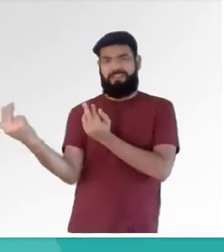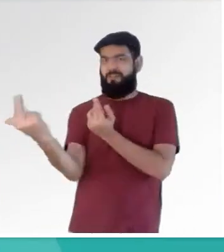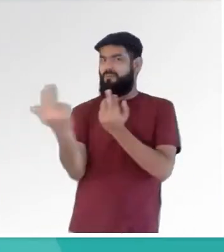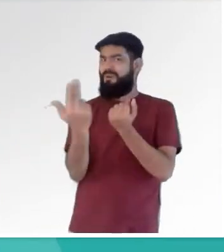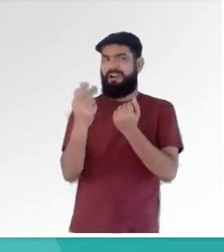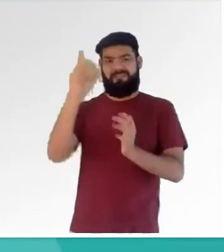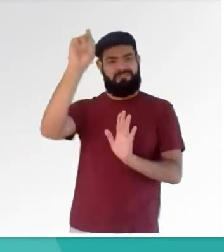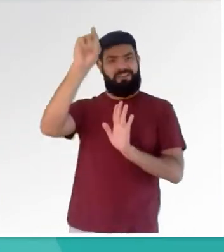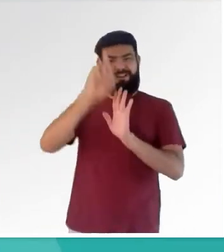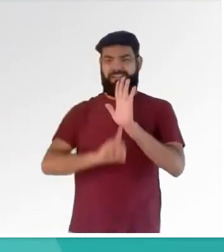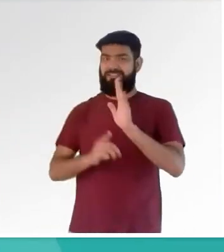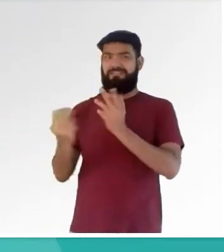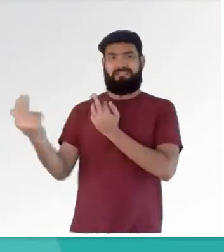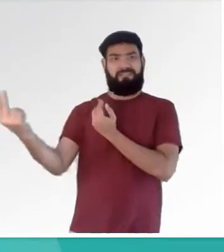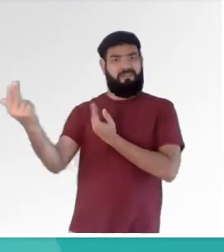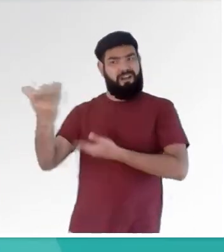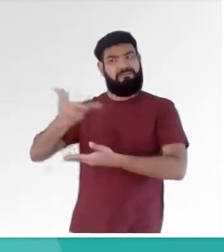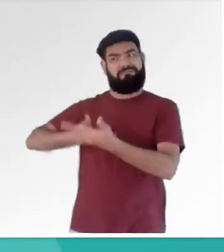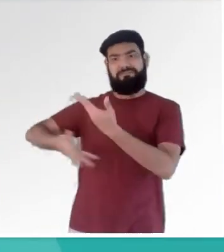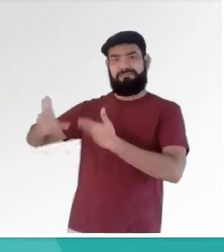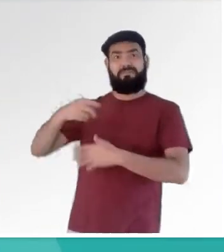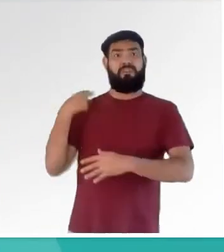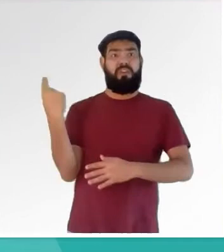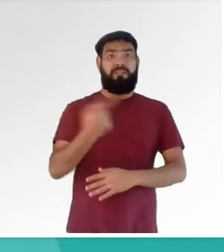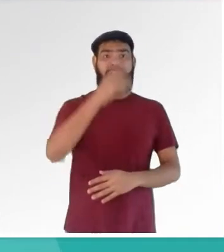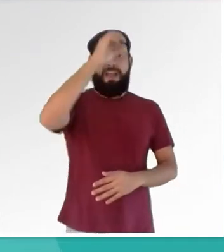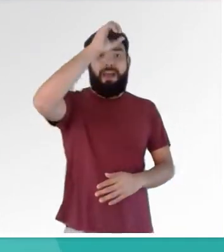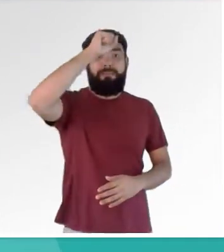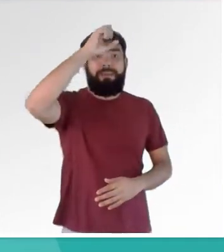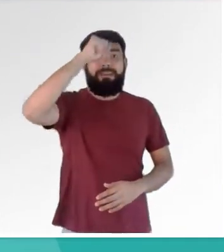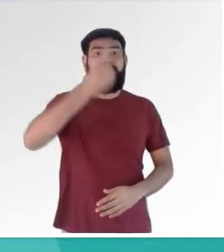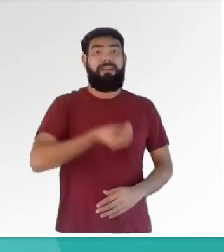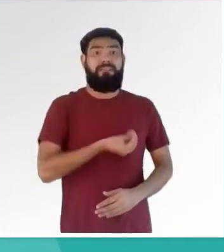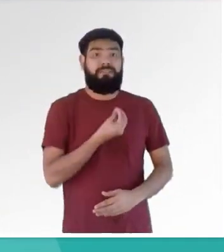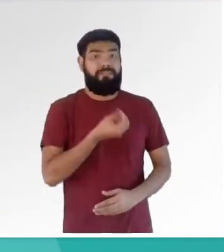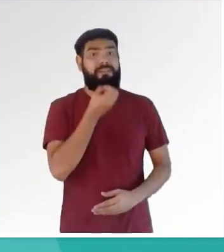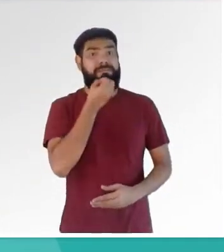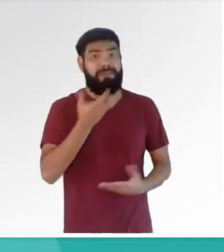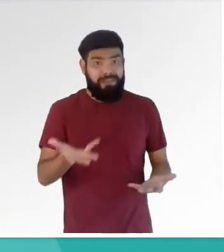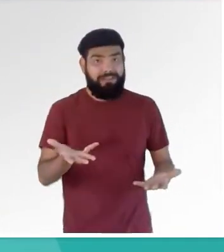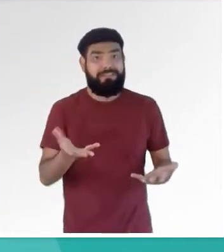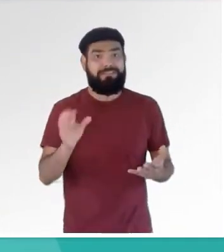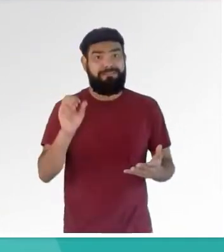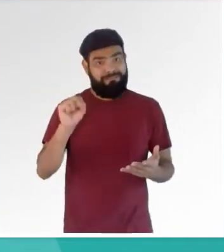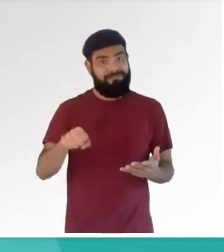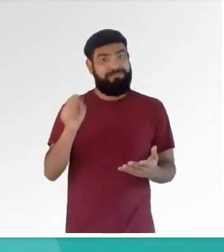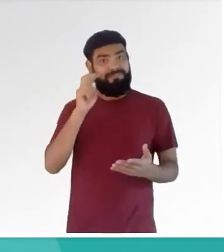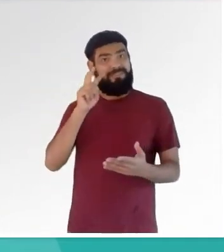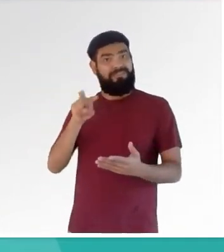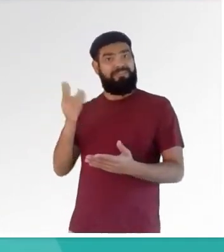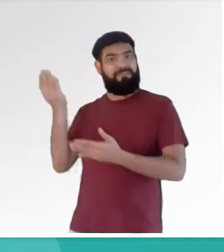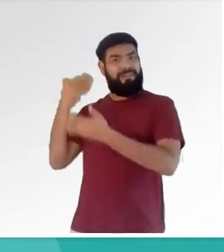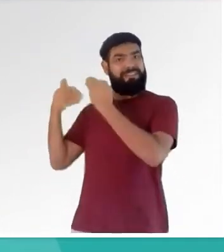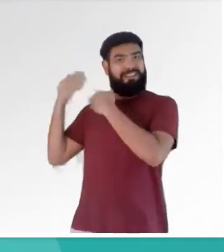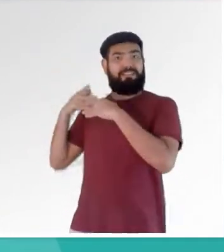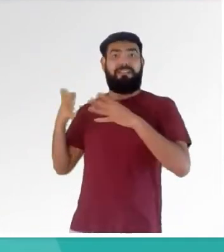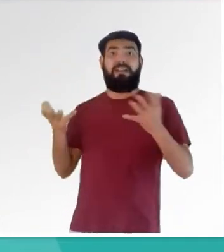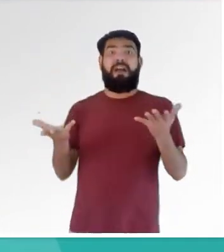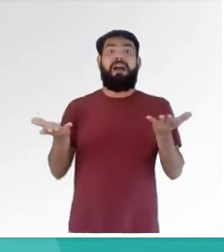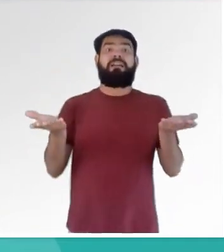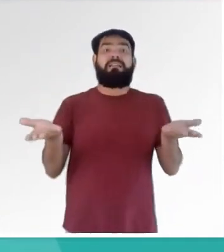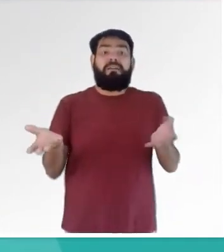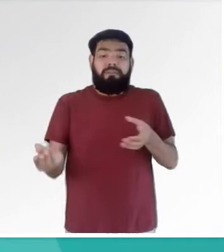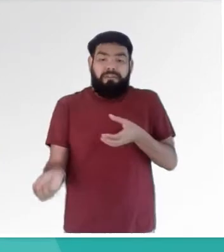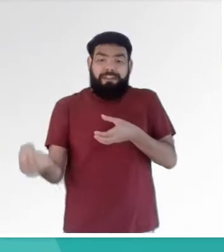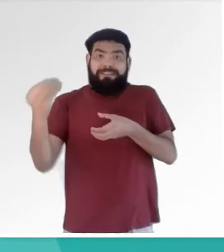viver aí dentro e viver bem. Então, nós vimos isso. E dentro dessa